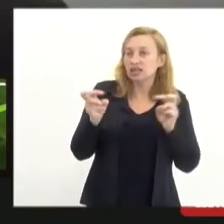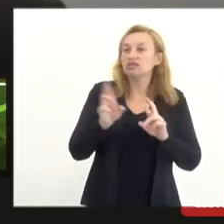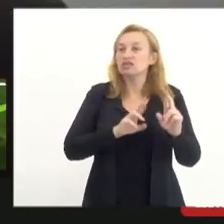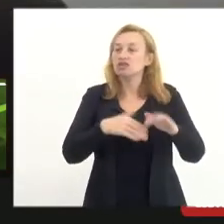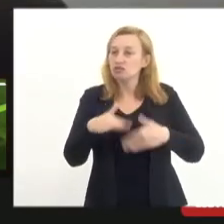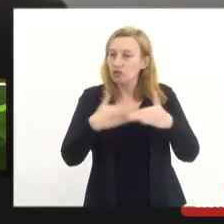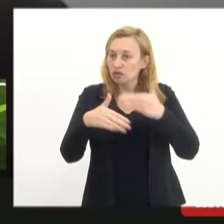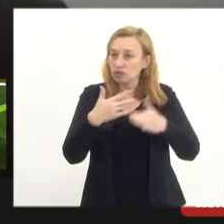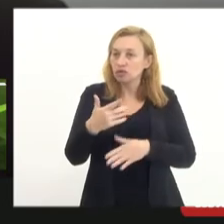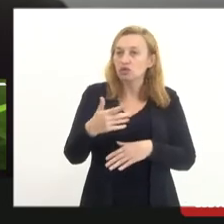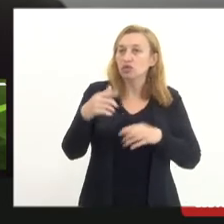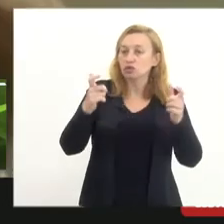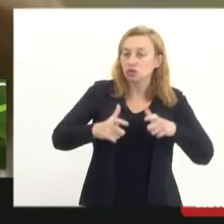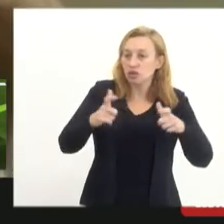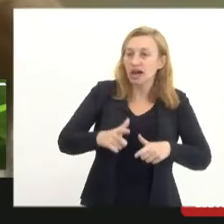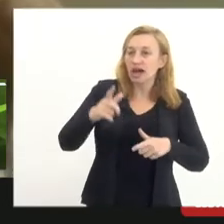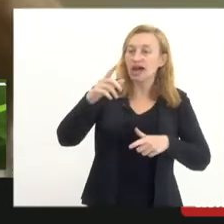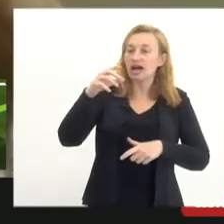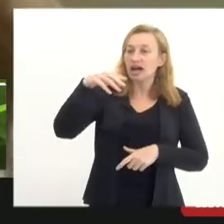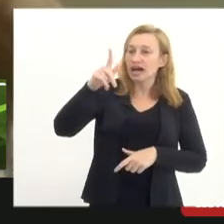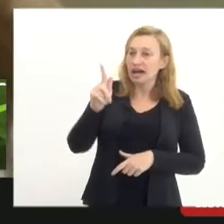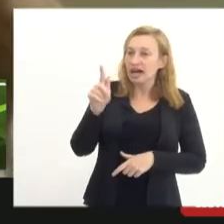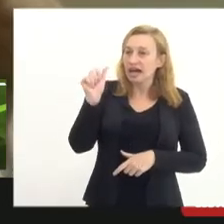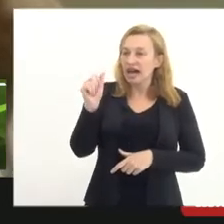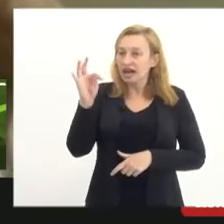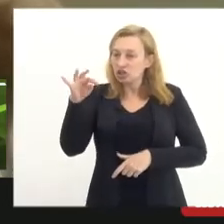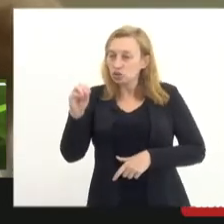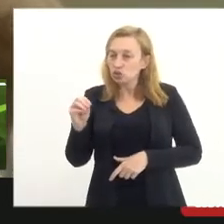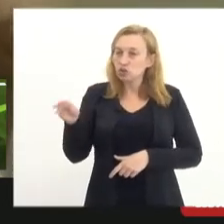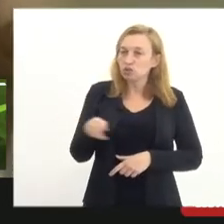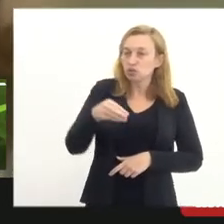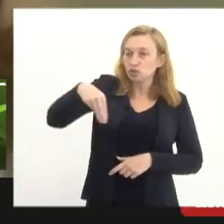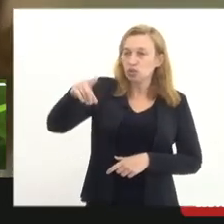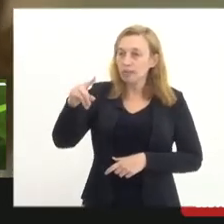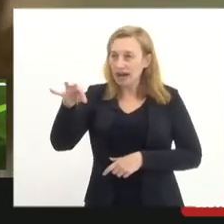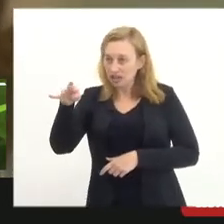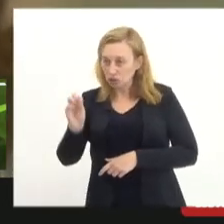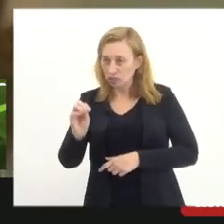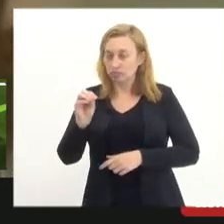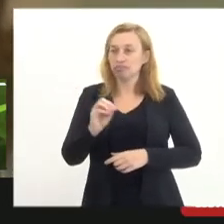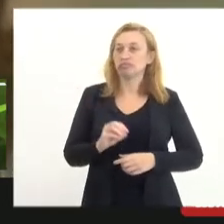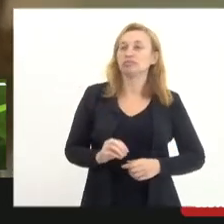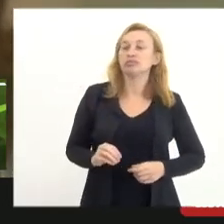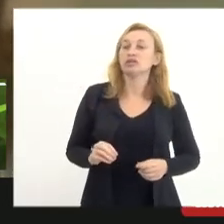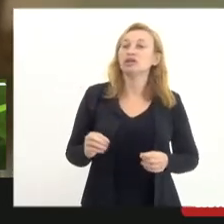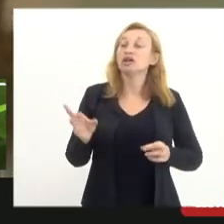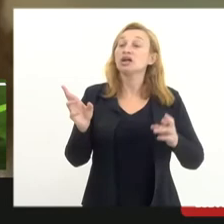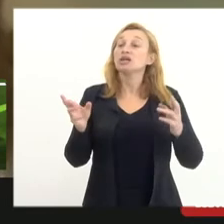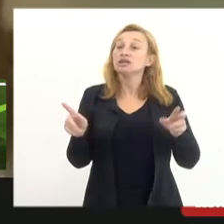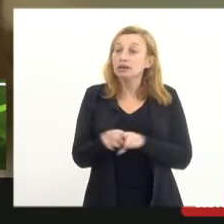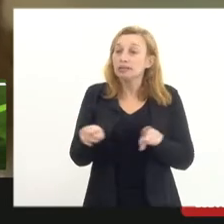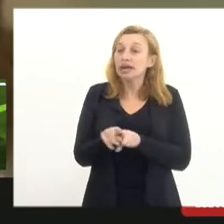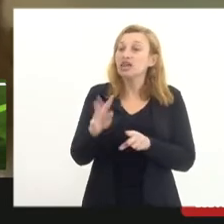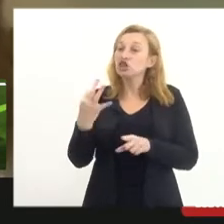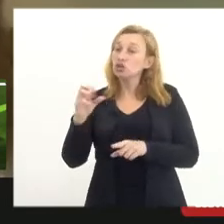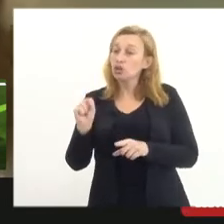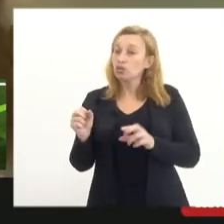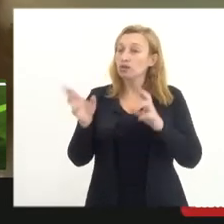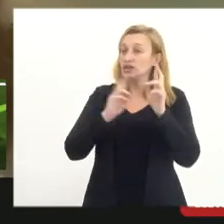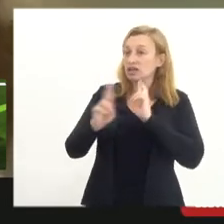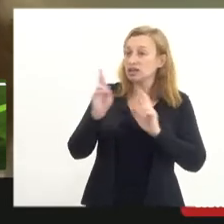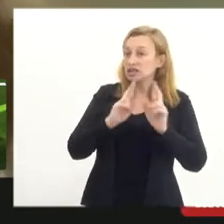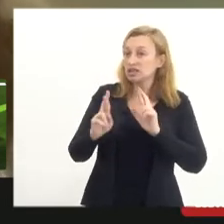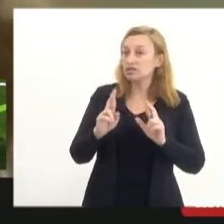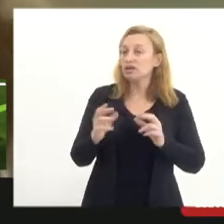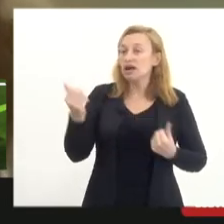do campo de Gato do Mato. E uma outra coisa que a gente estava querendo saber também, Thomas, era em relação a portos de